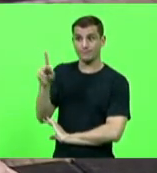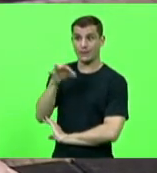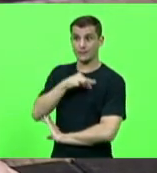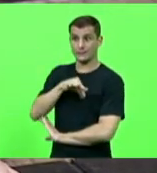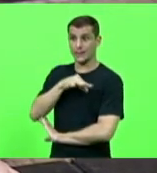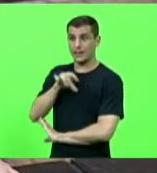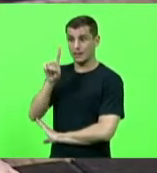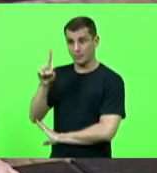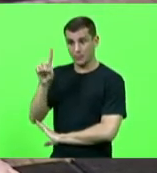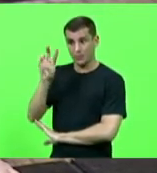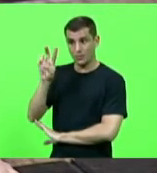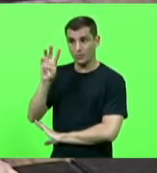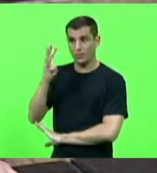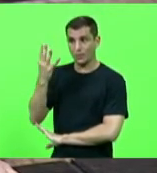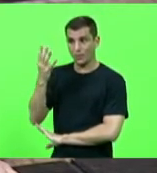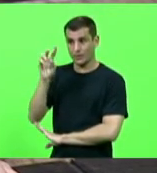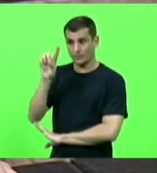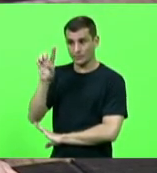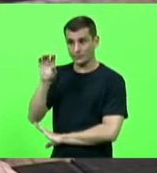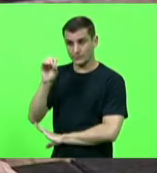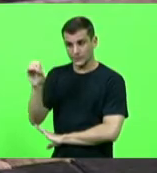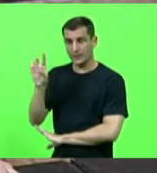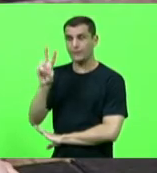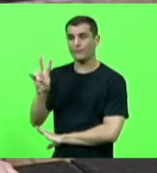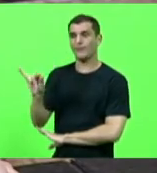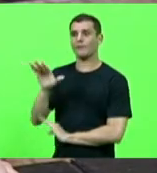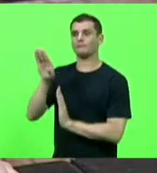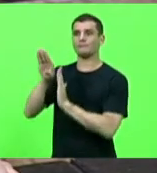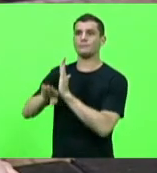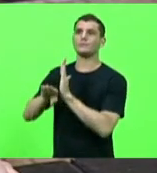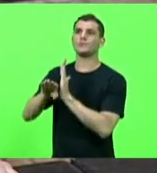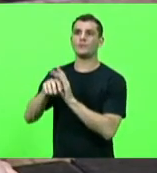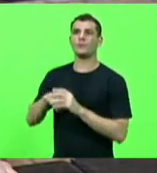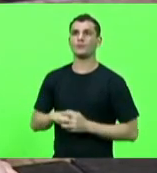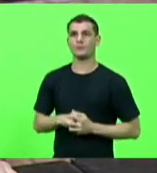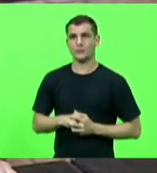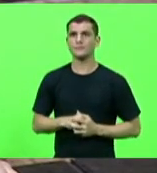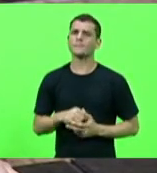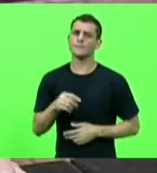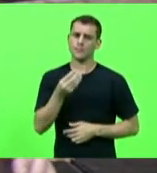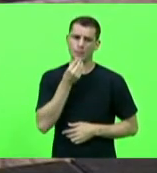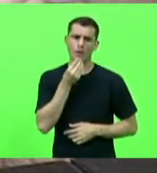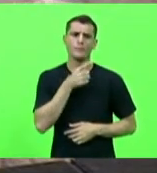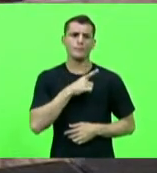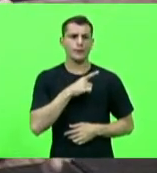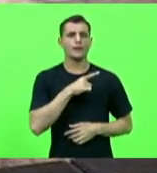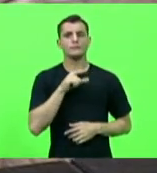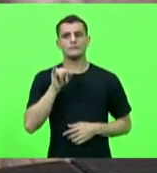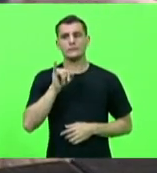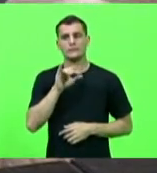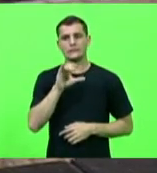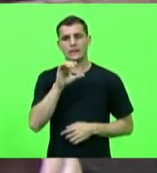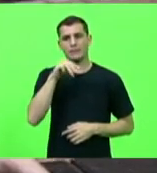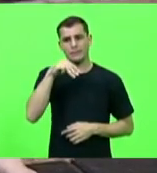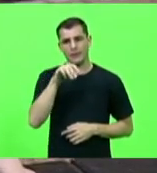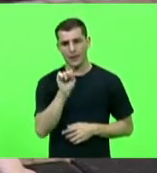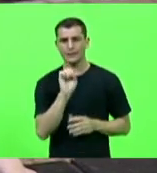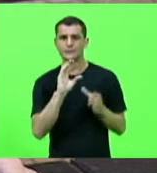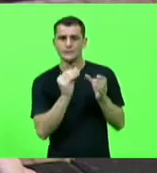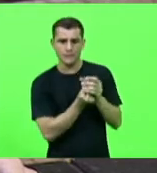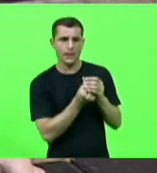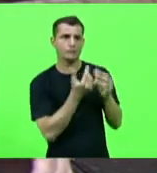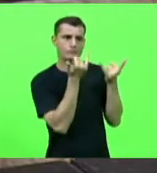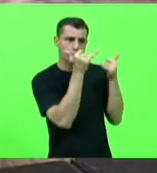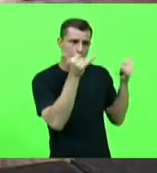ICMS, fora todos os outros impostos. Claro, o ICMS ele incide sobre luz, sobre a energia elétrica, sobre as compras